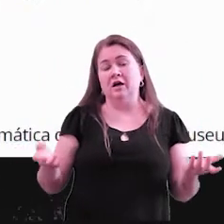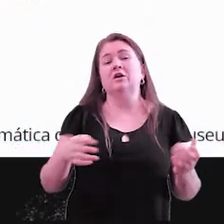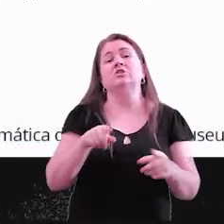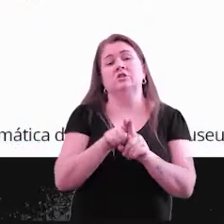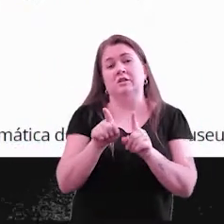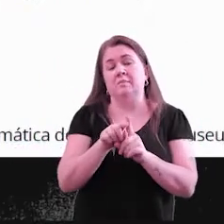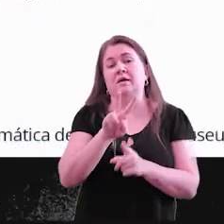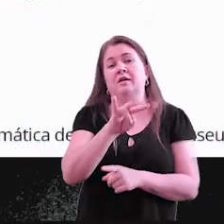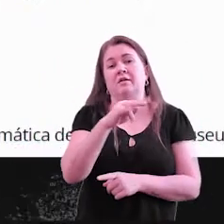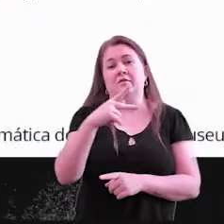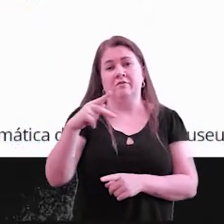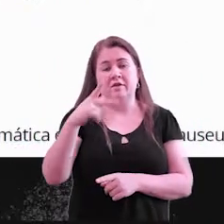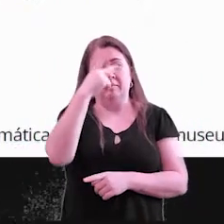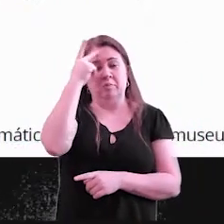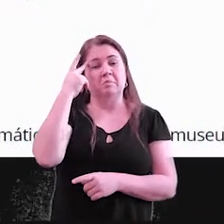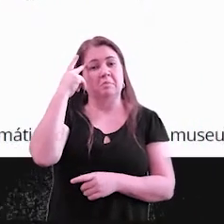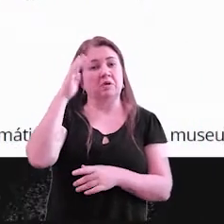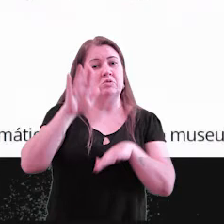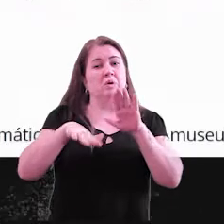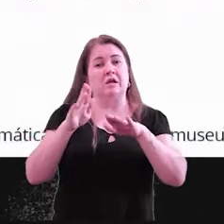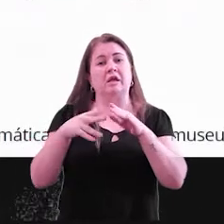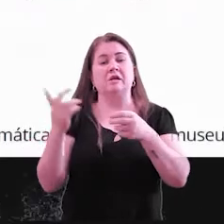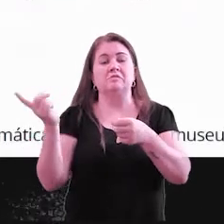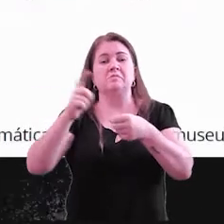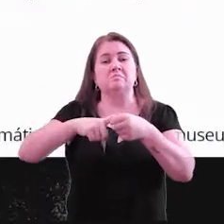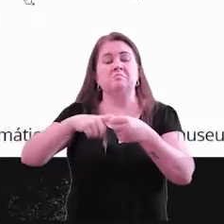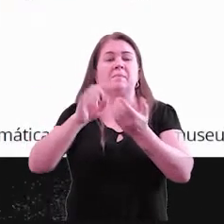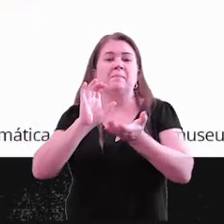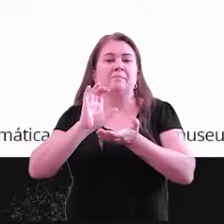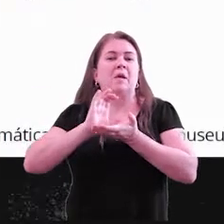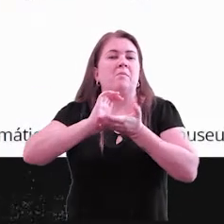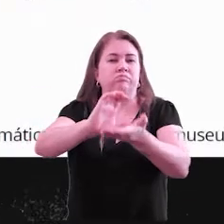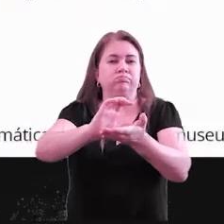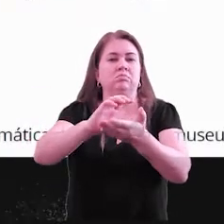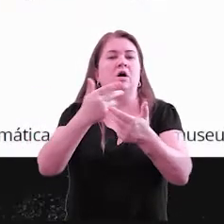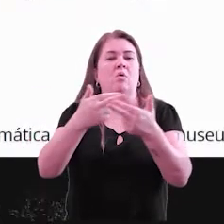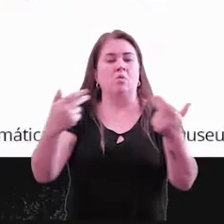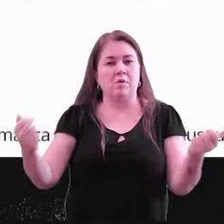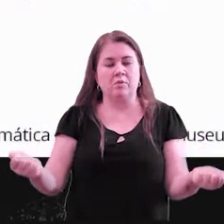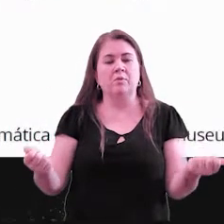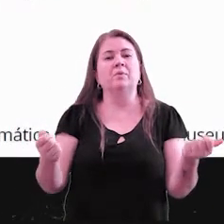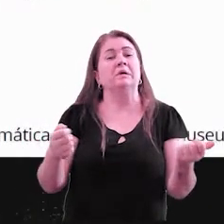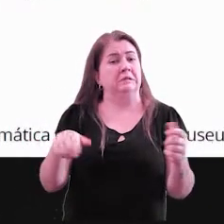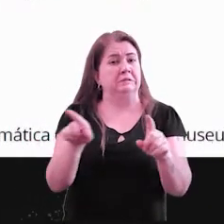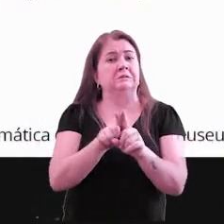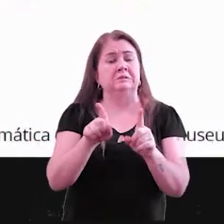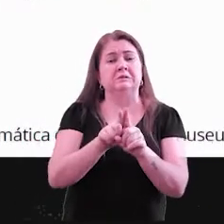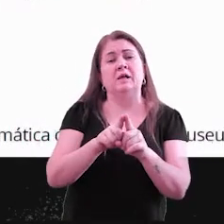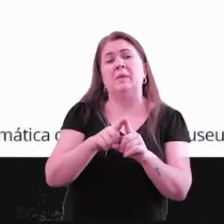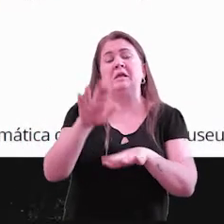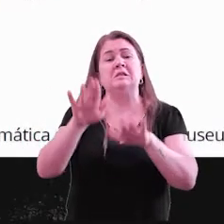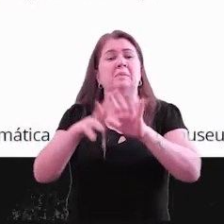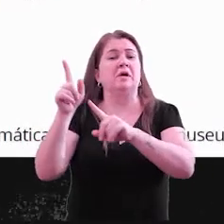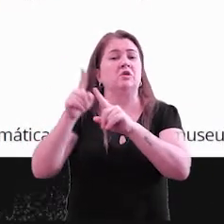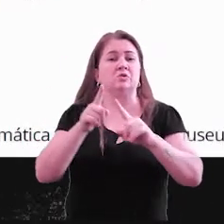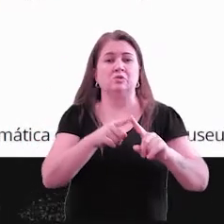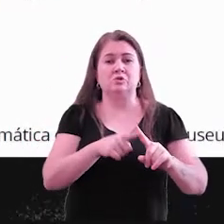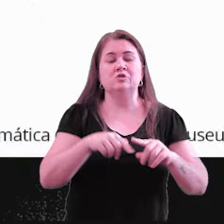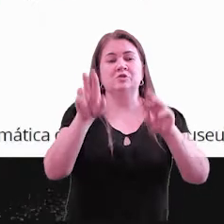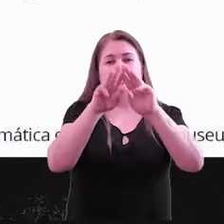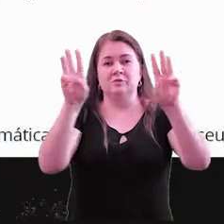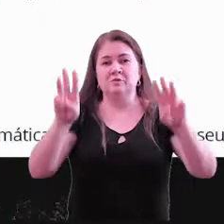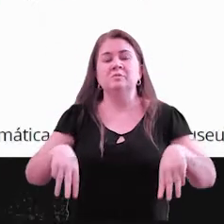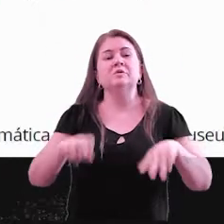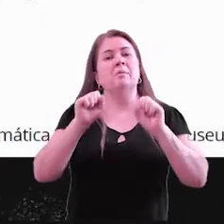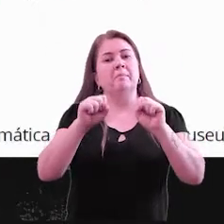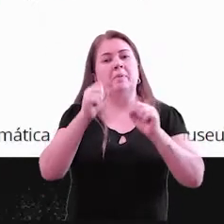públicos potenciais, né, de acordo com a tipologia do museu, podem ser trabalhadores do setor do café, por exemplo, e público